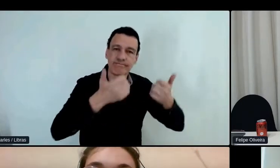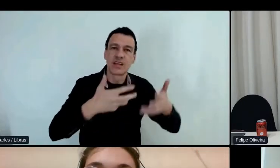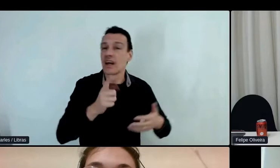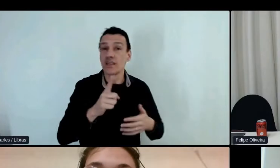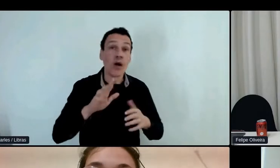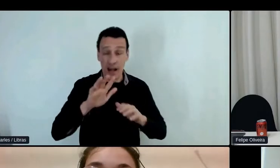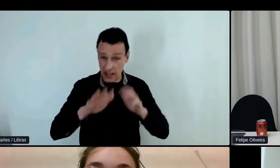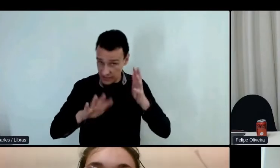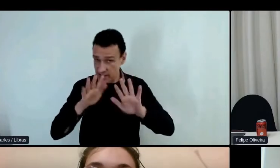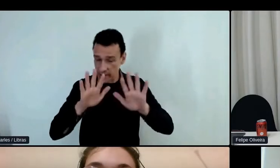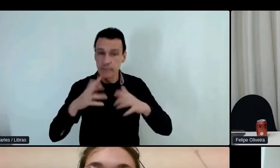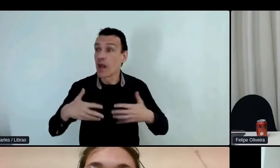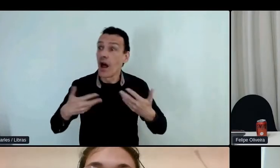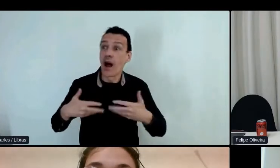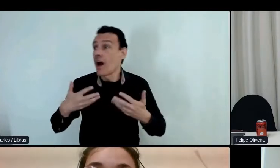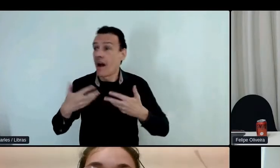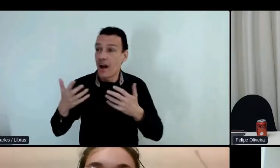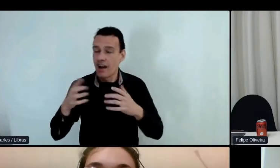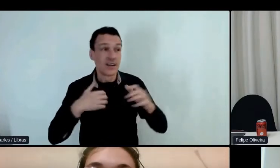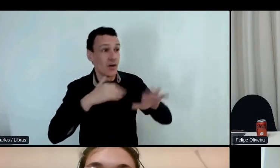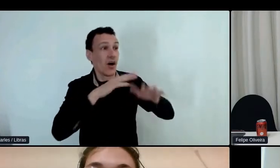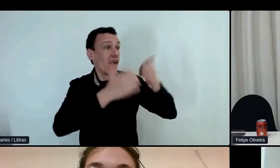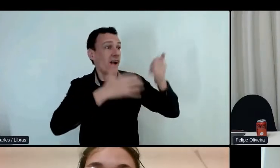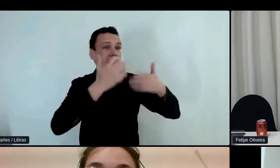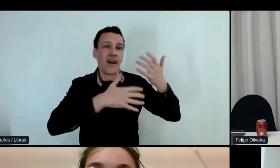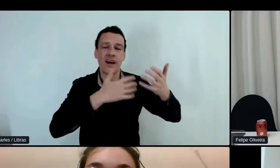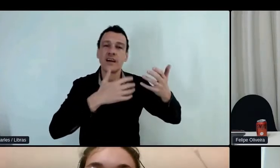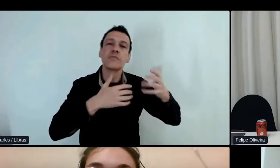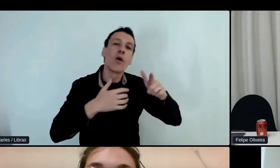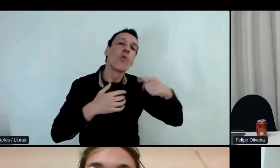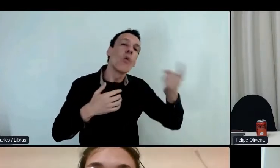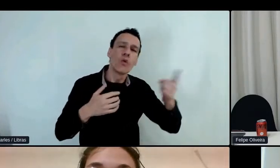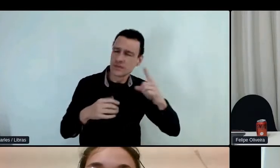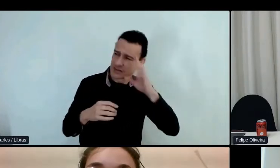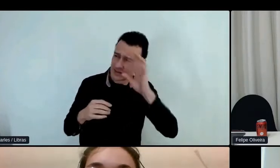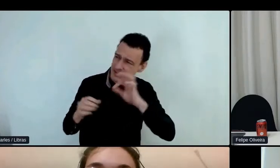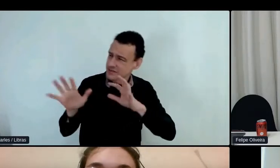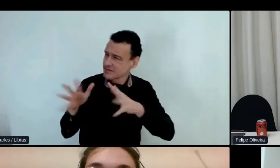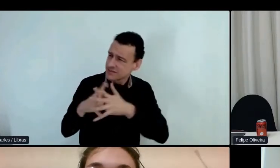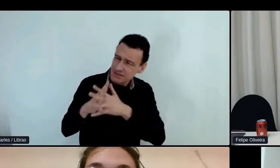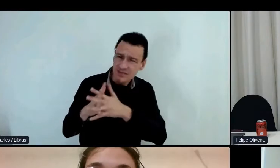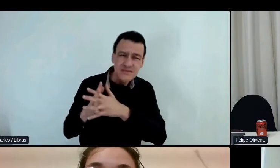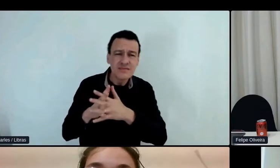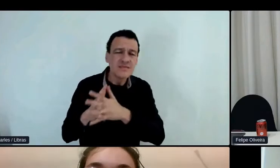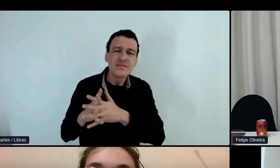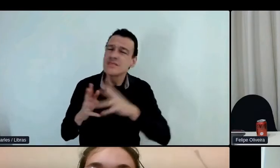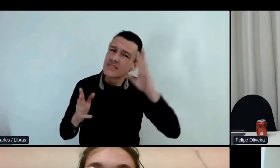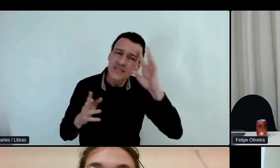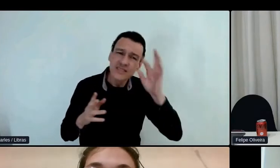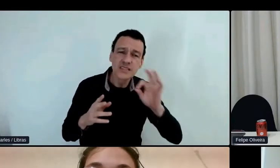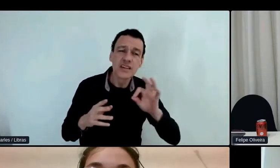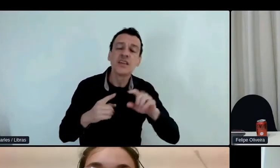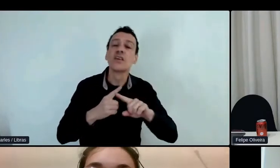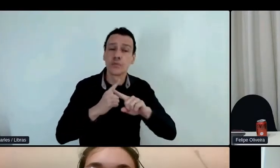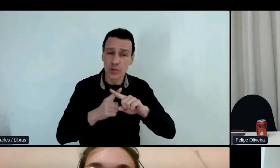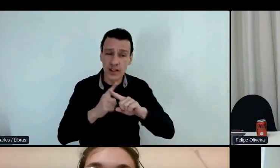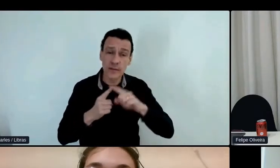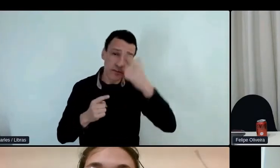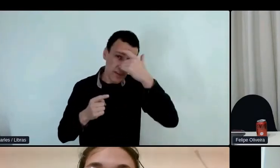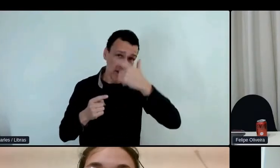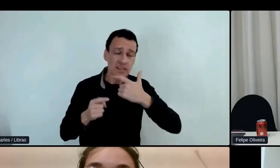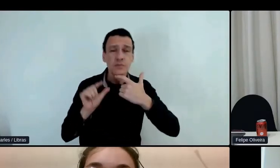rude que os parceiros colocam, não é. É só não ter a condição de expressar na face aquilo que